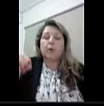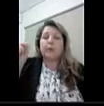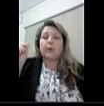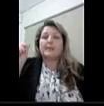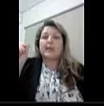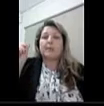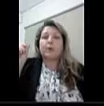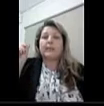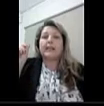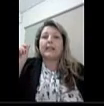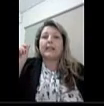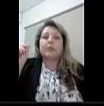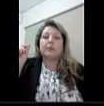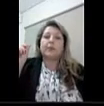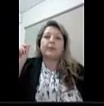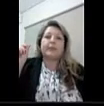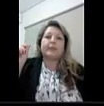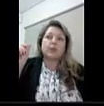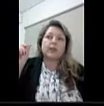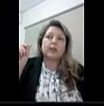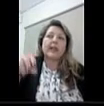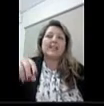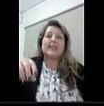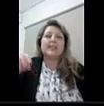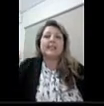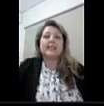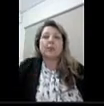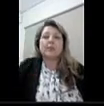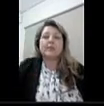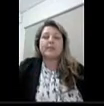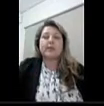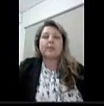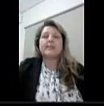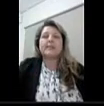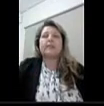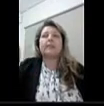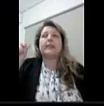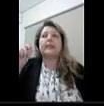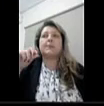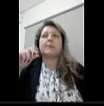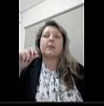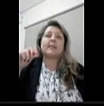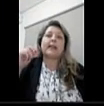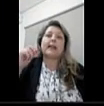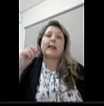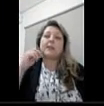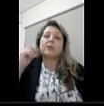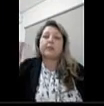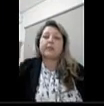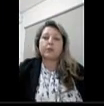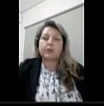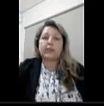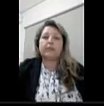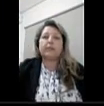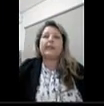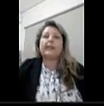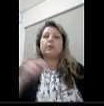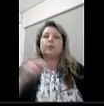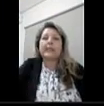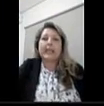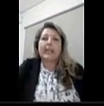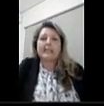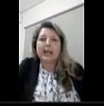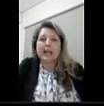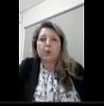como, por exemplo, quando ela chama o professor, às vezes, ela não conseguiu escrever a resposta dela, mas o professor está vendo